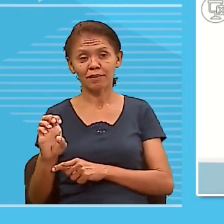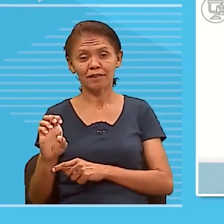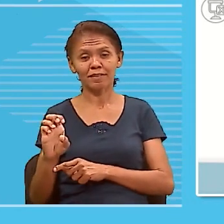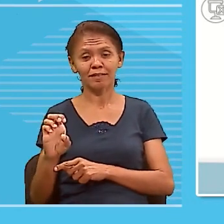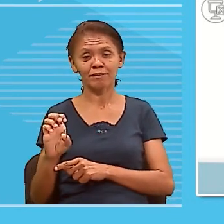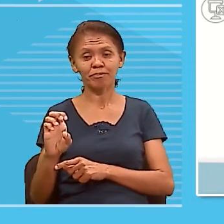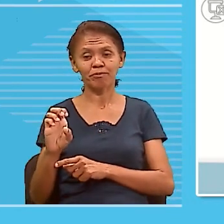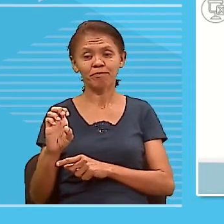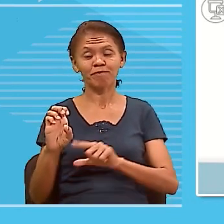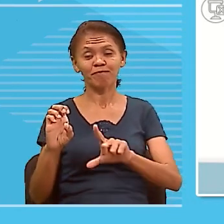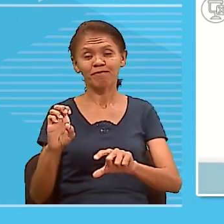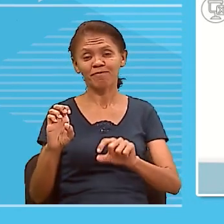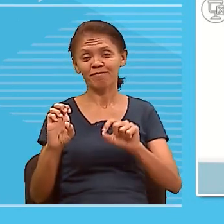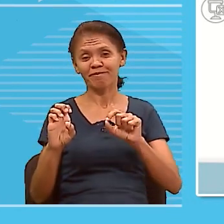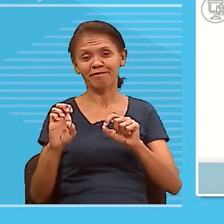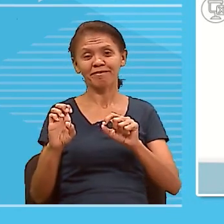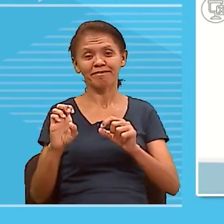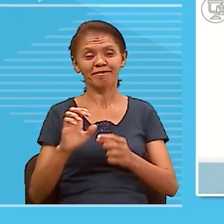e